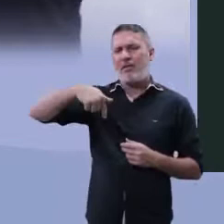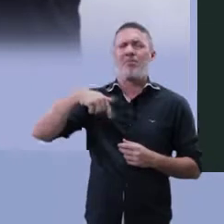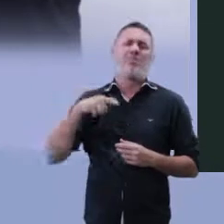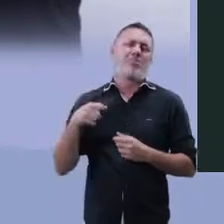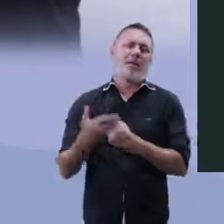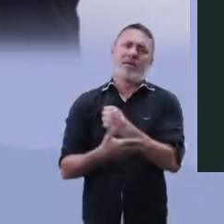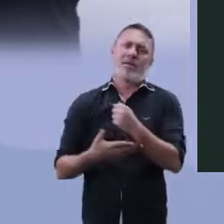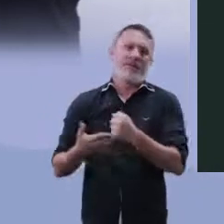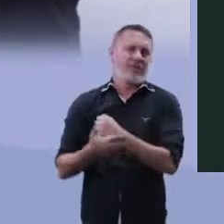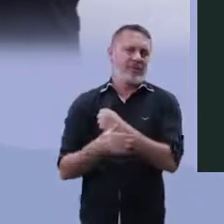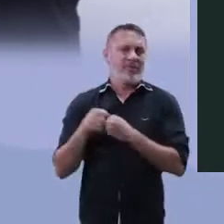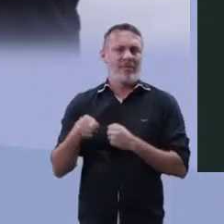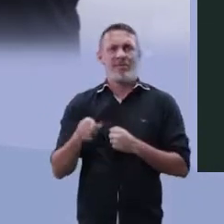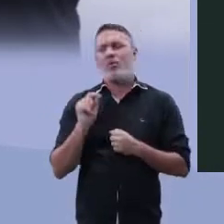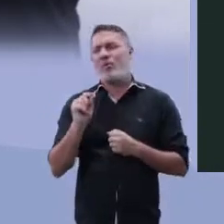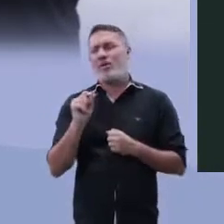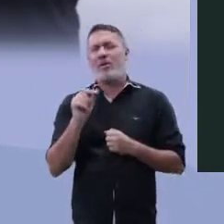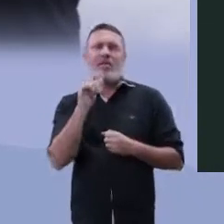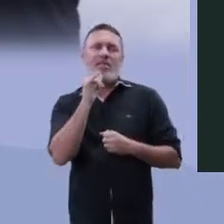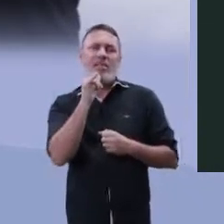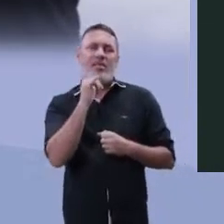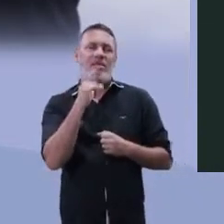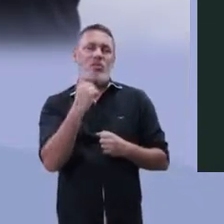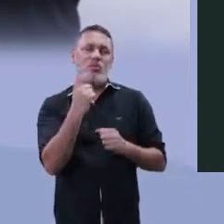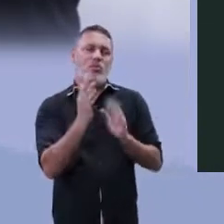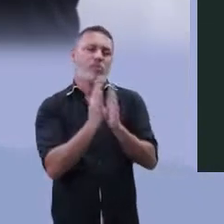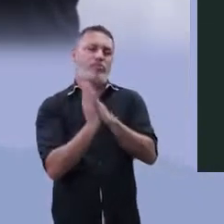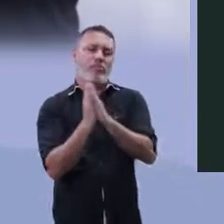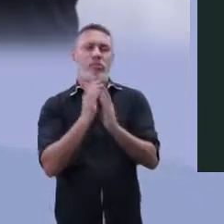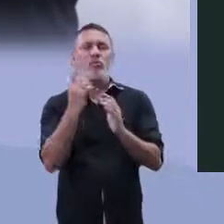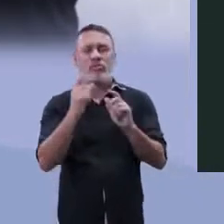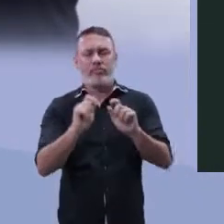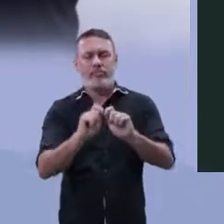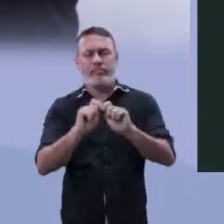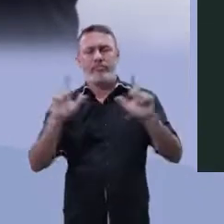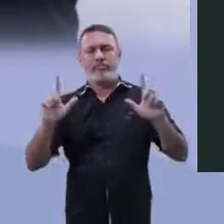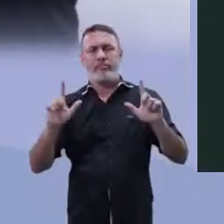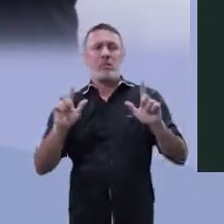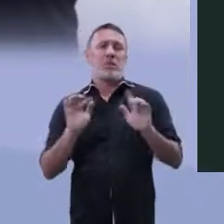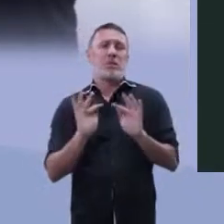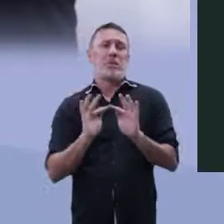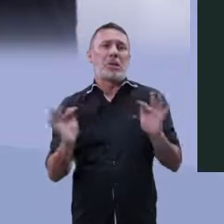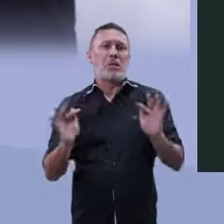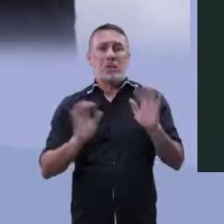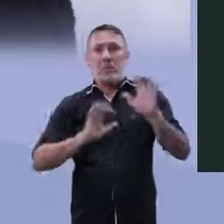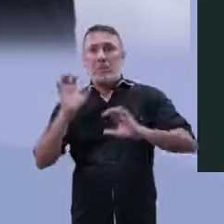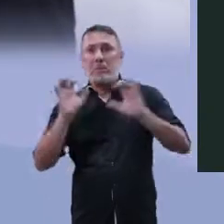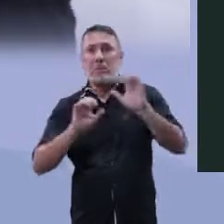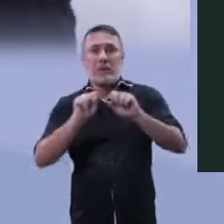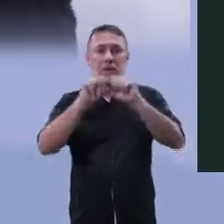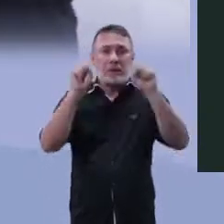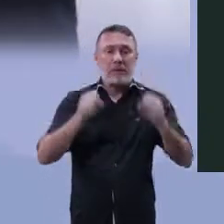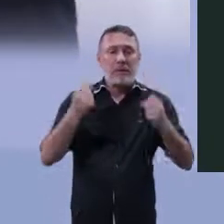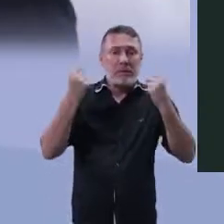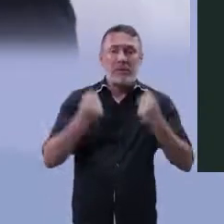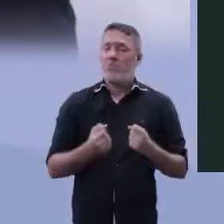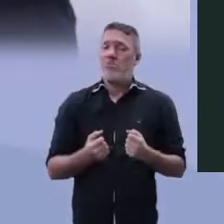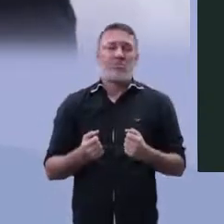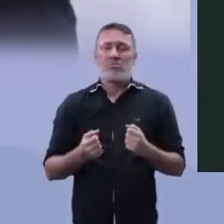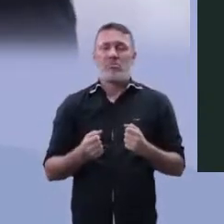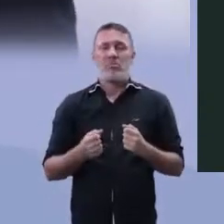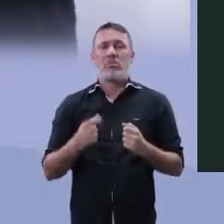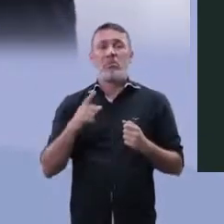fala, né, muitos vão lembrar do ICQ. O ICQ era muito básico, né? Você tinha lá um avatarzinho, era